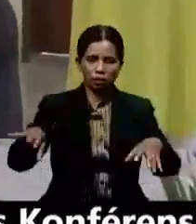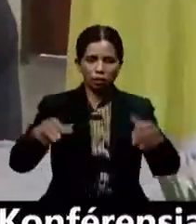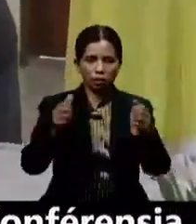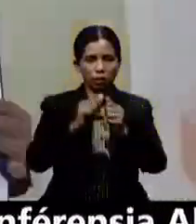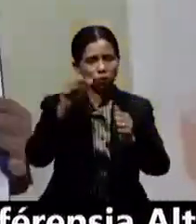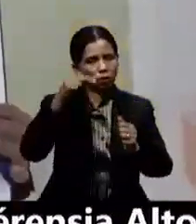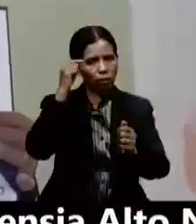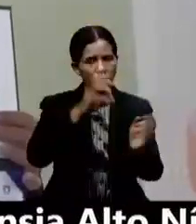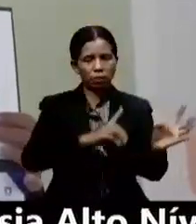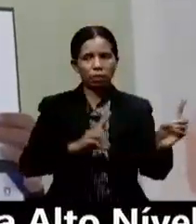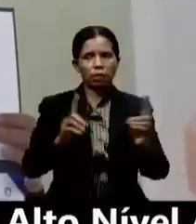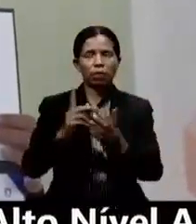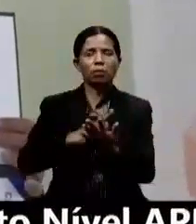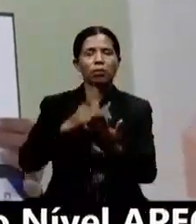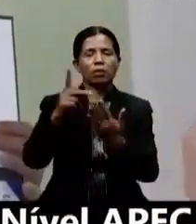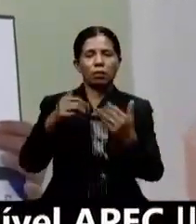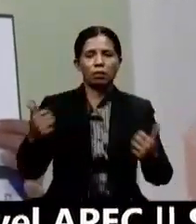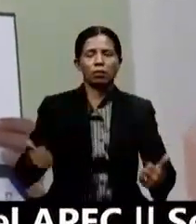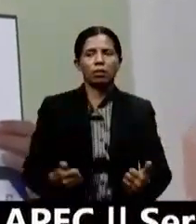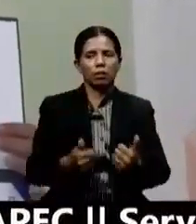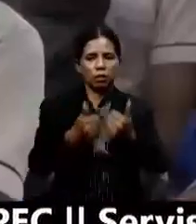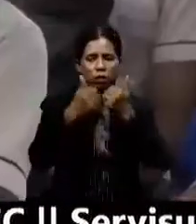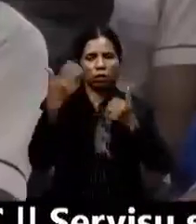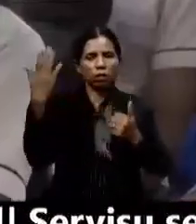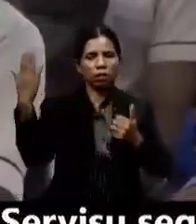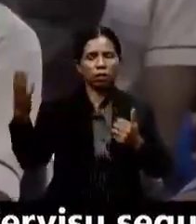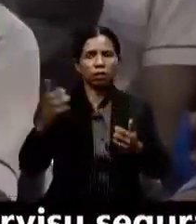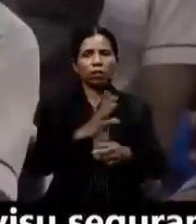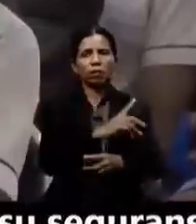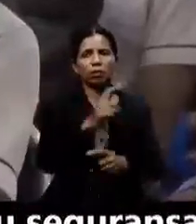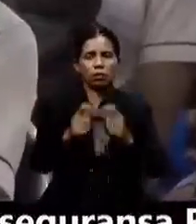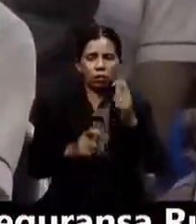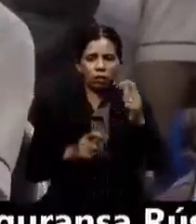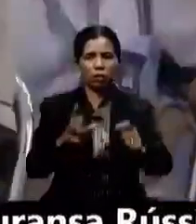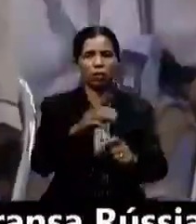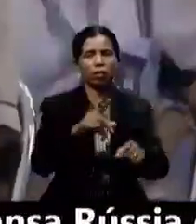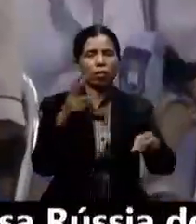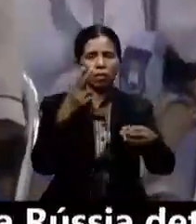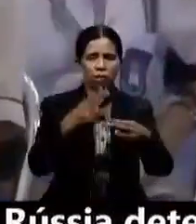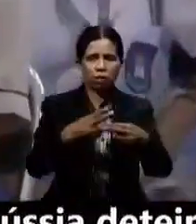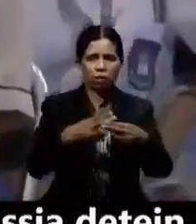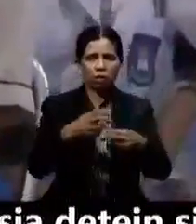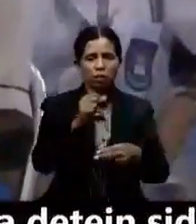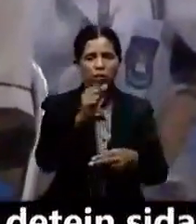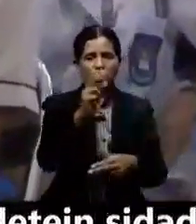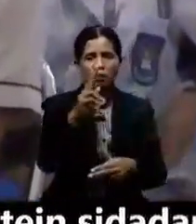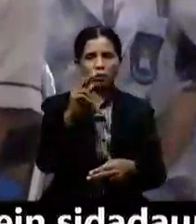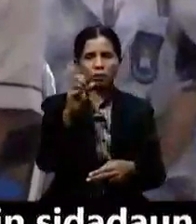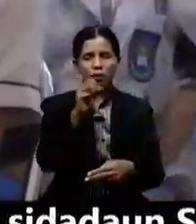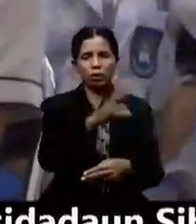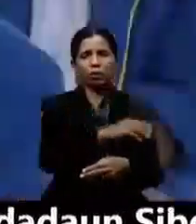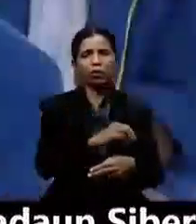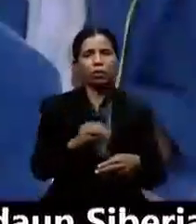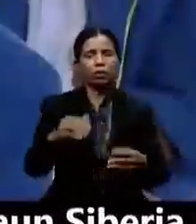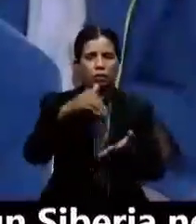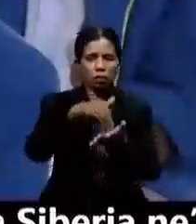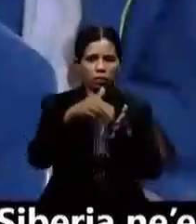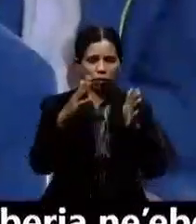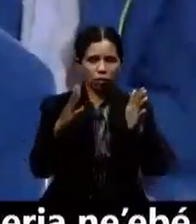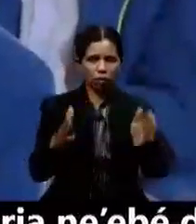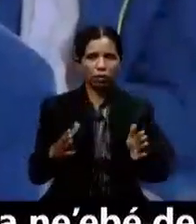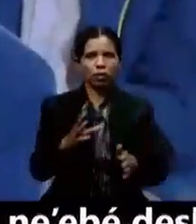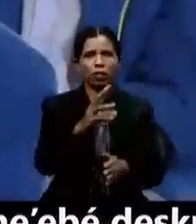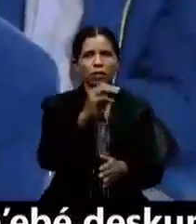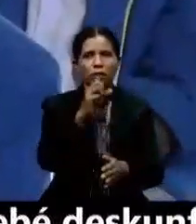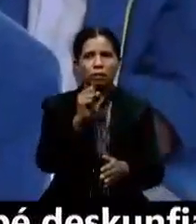implementa programa competição inovativo iha área digitalização niang hanarang Samsung Solve for Tomorrow ba estudante